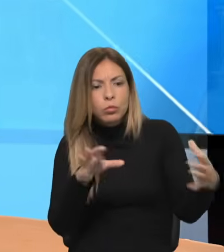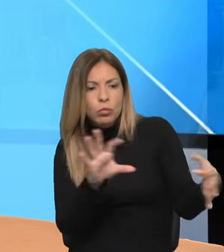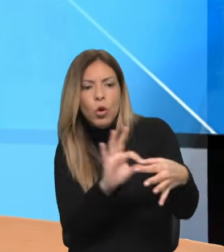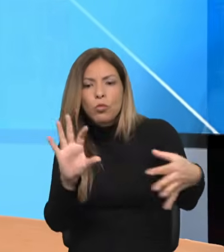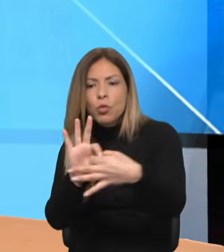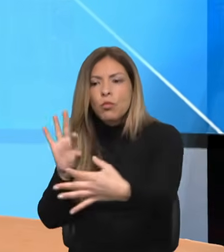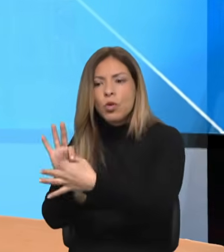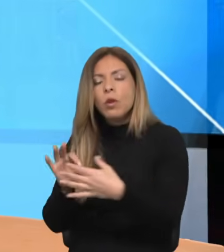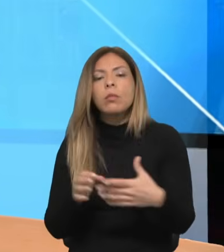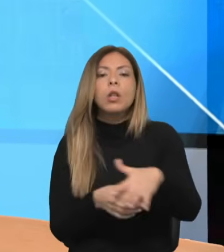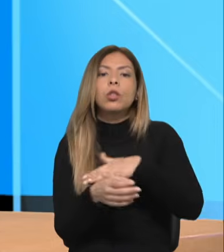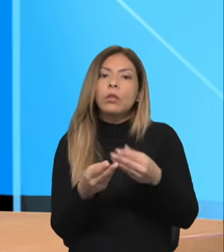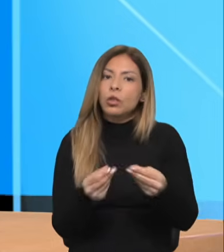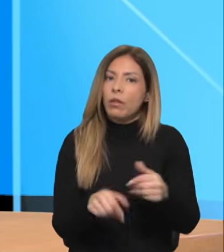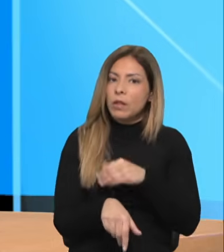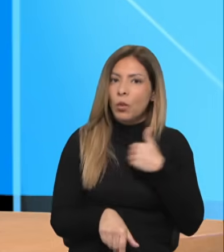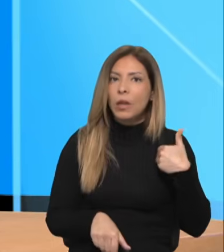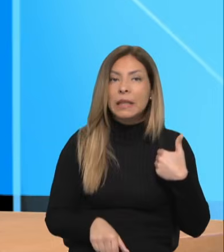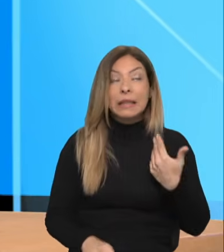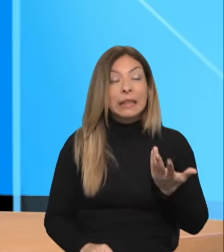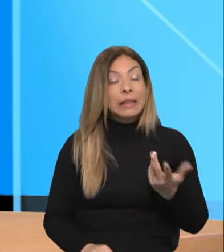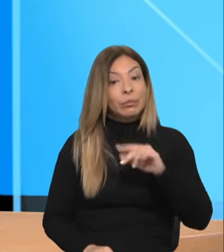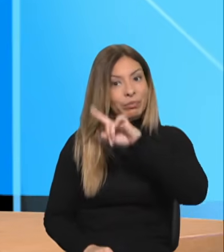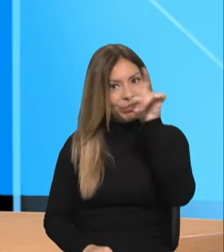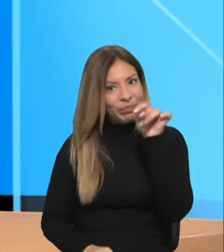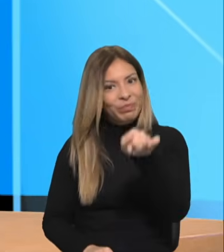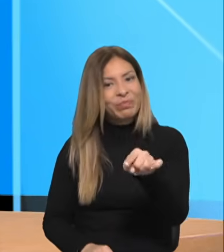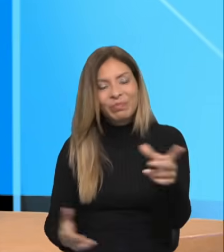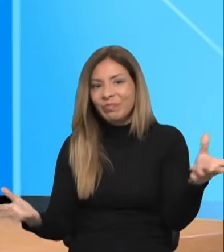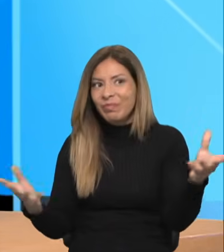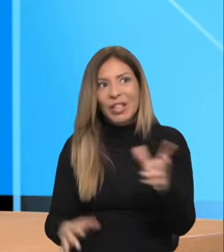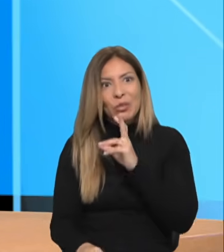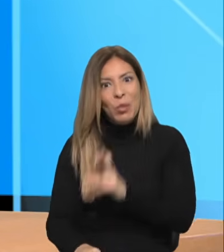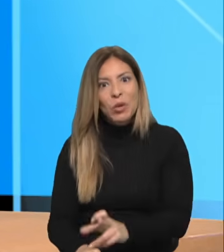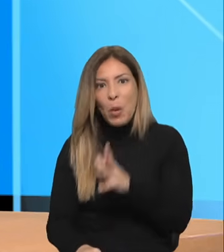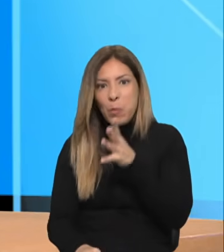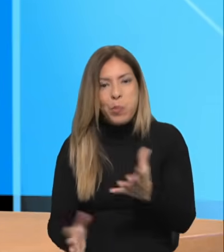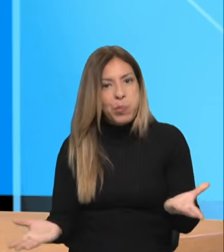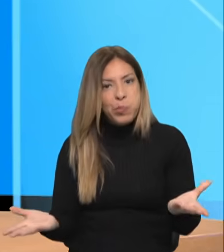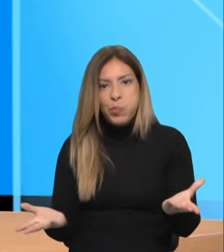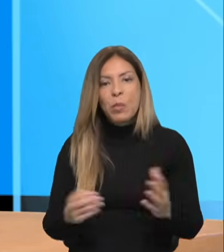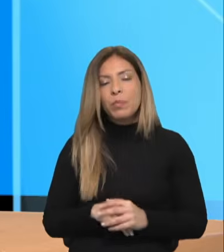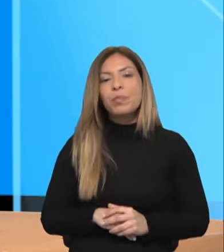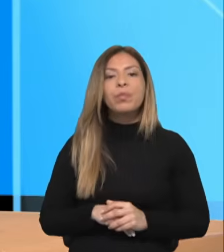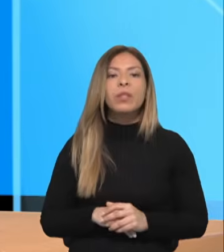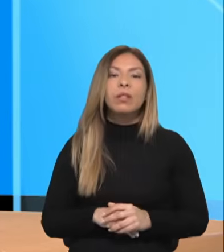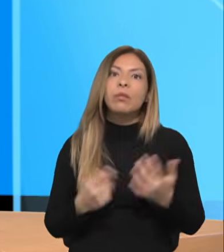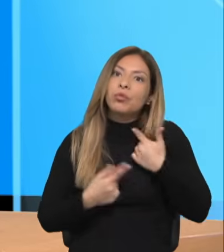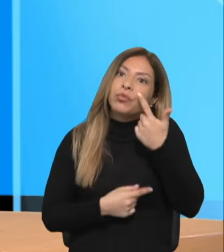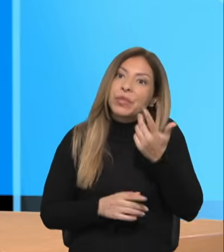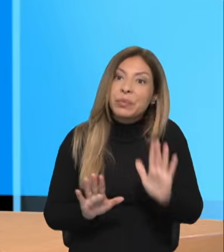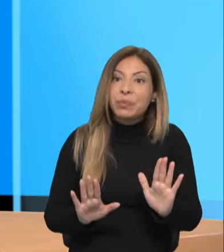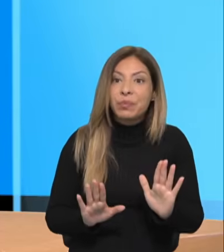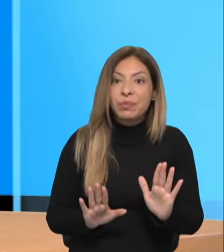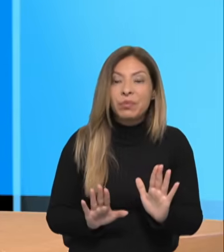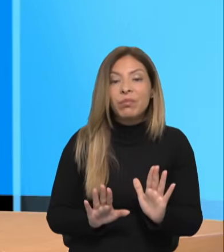como a saúde, por exemplo? Isso é a questão de 1 milhão de euros. Vamos ver. António